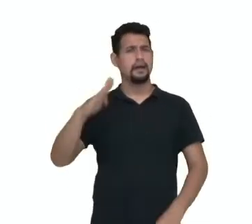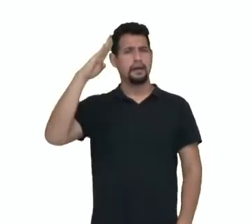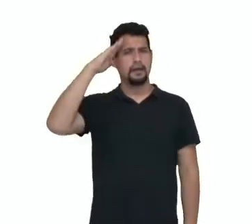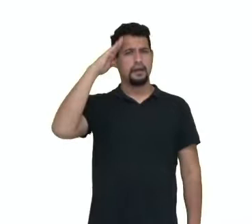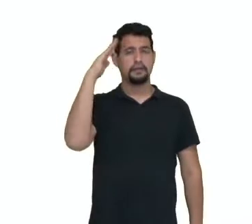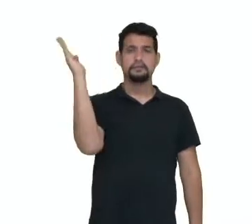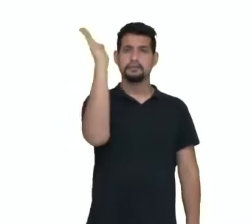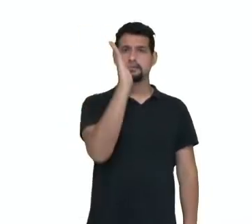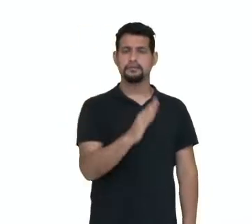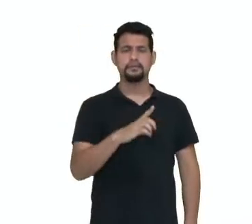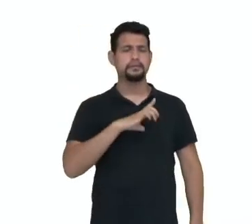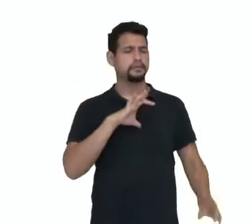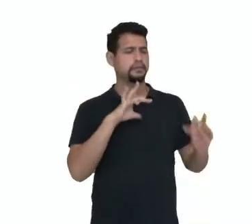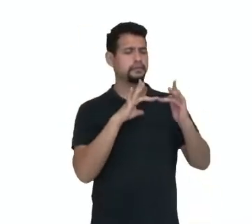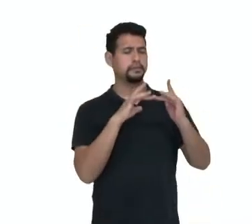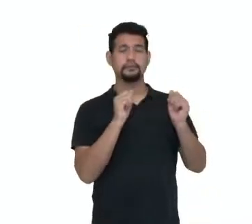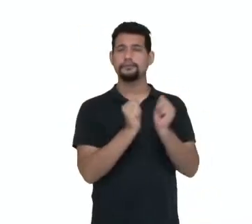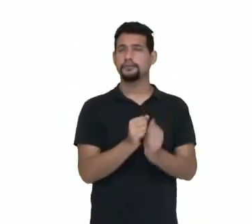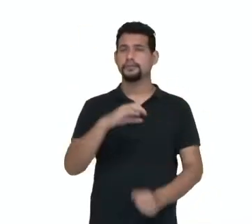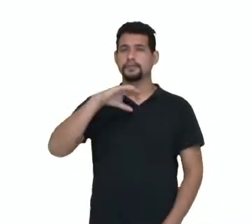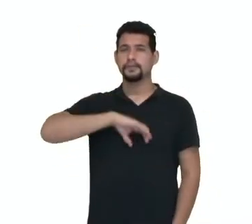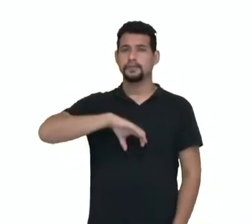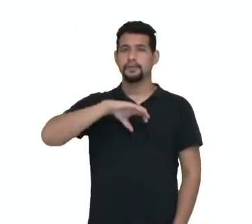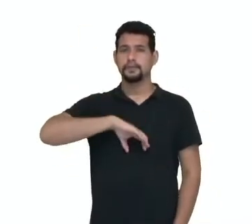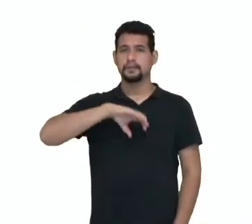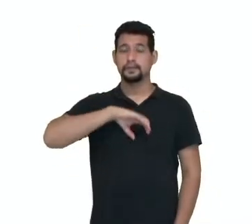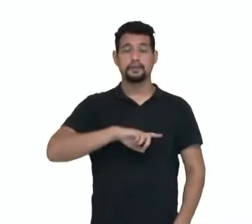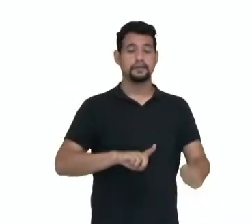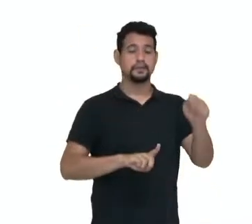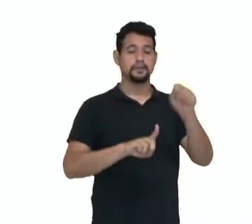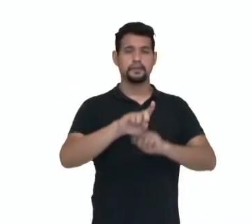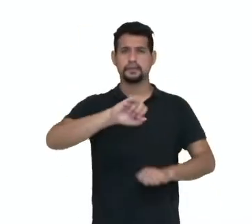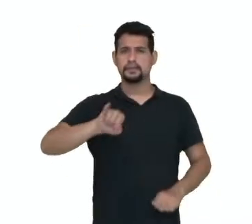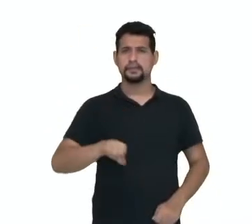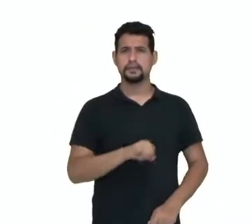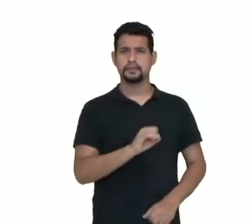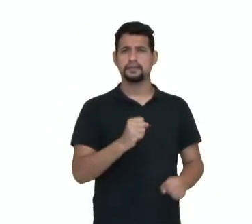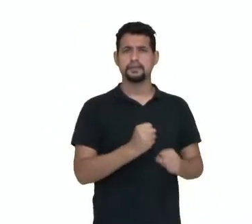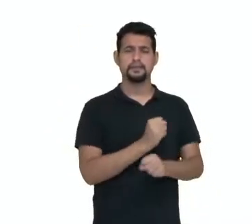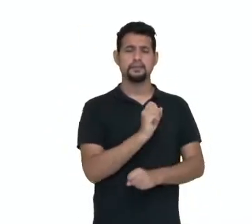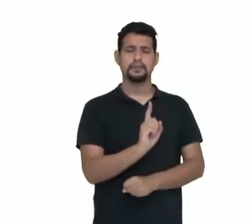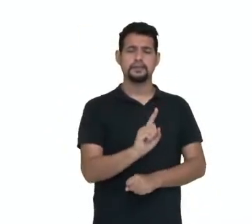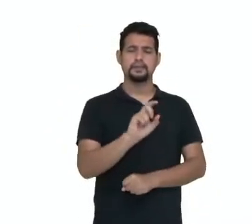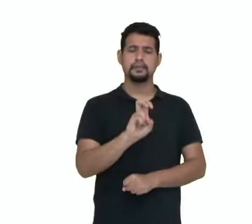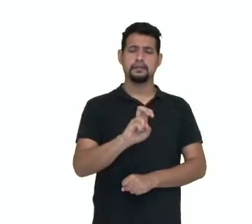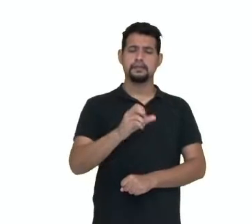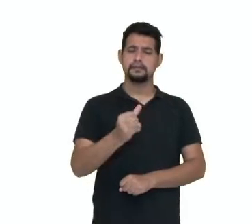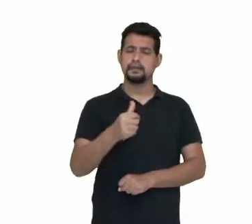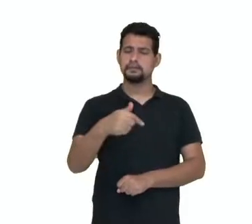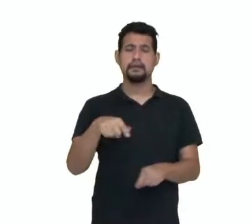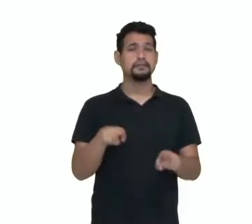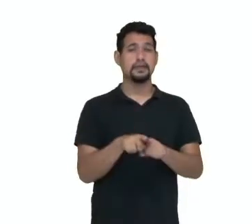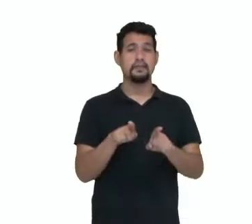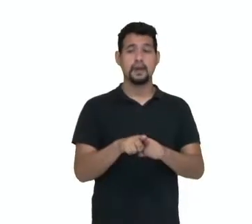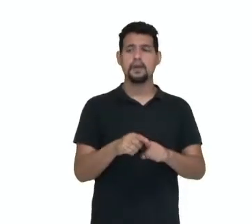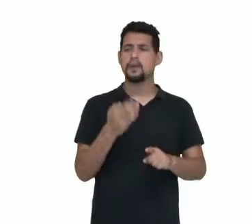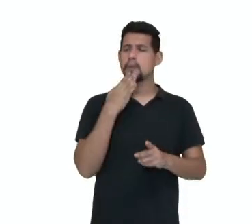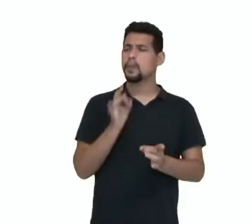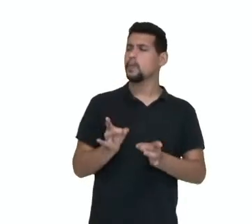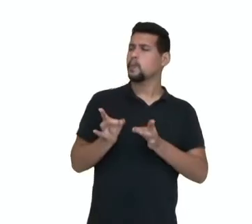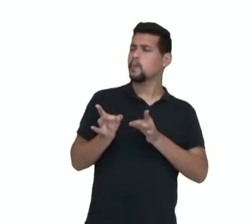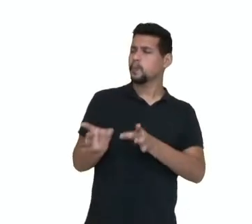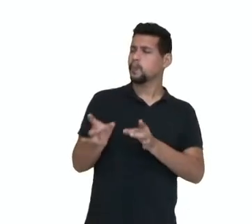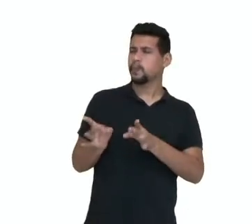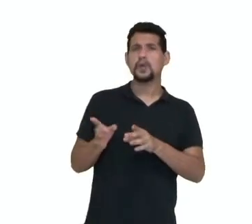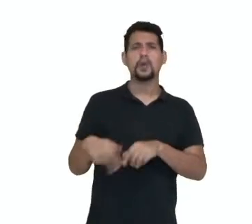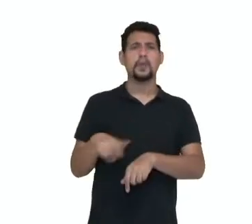está relacionada a Portugal. Em janeiro de 1567, durante a expulsão dos franceses da Baía de